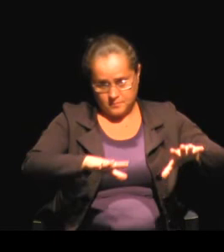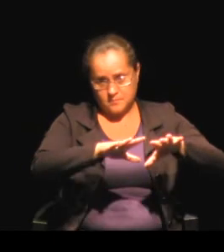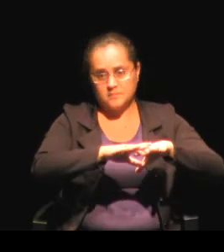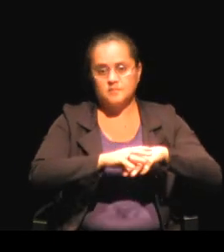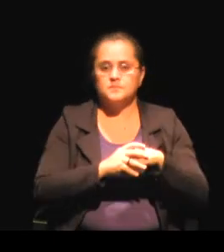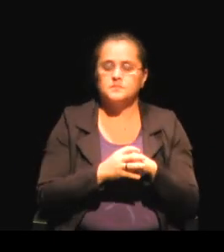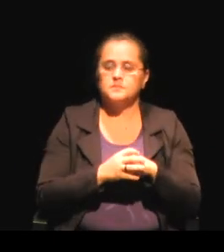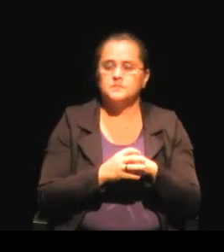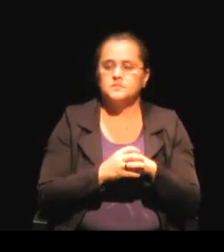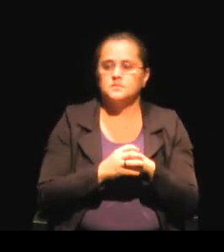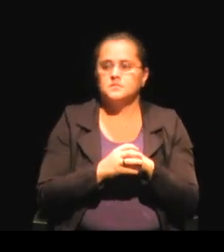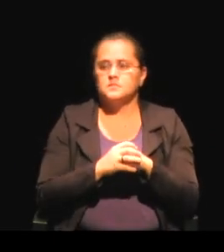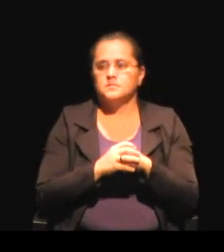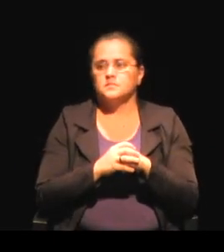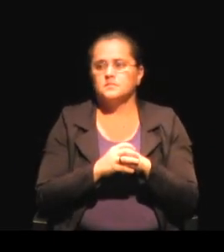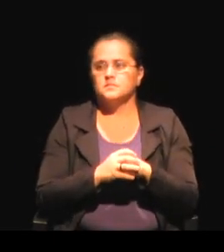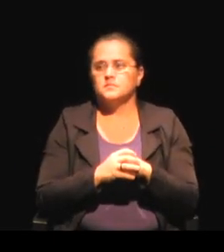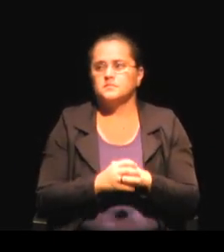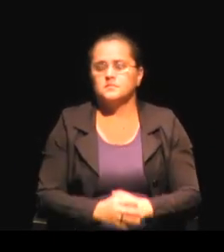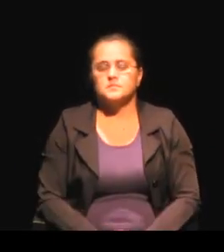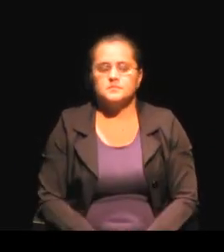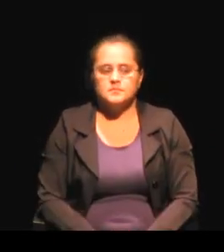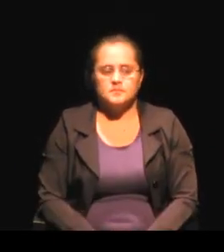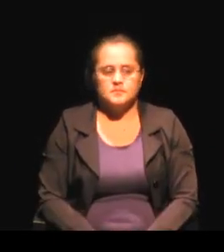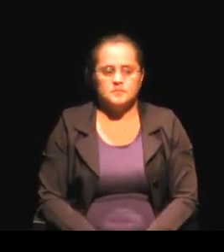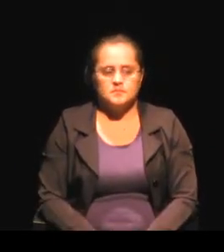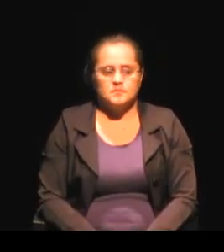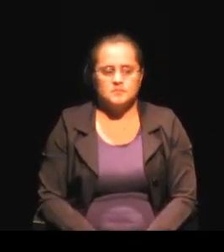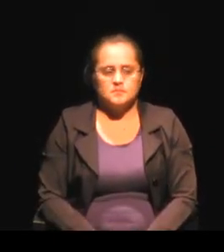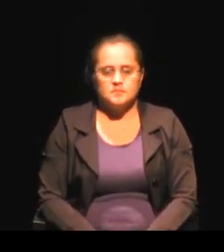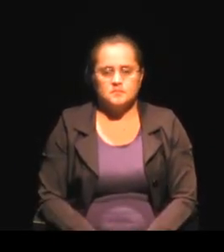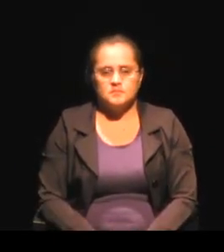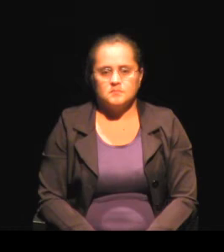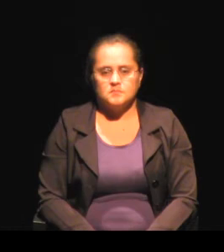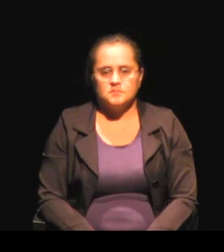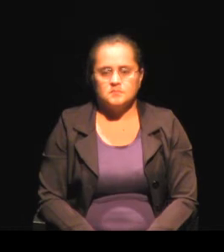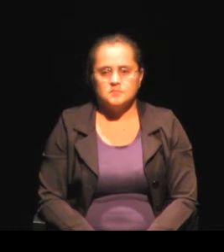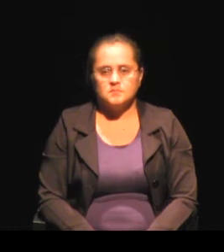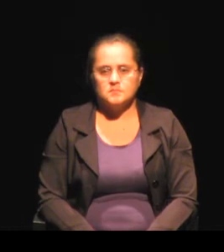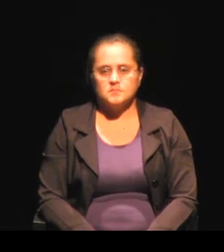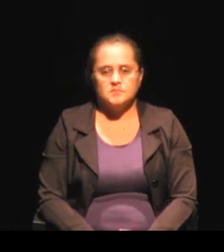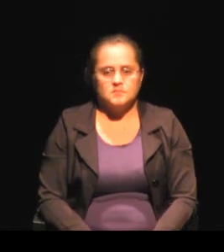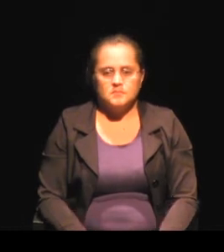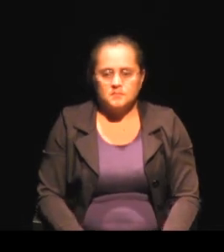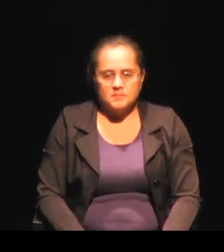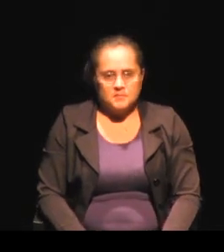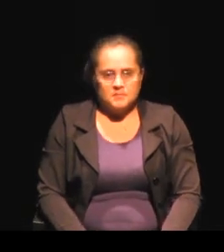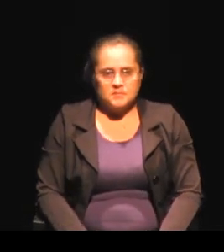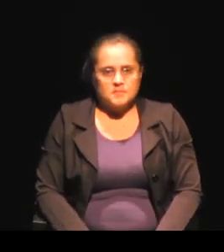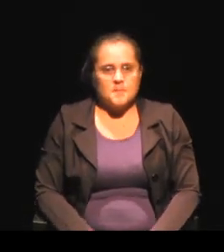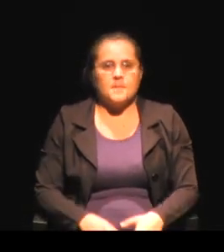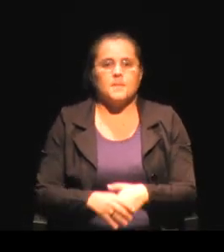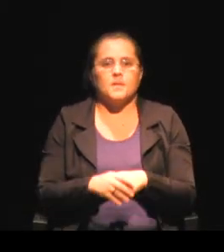da cidade é incrível, como as coisas andam, né? E já teve invasão, e, enfim, não sei o que vai ser o futuro disso. Mas, de